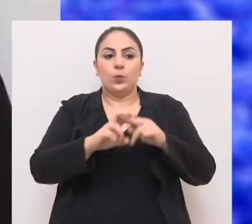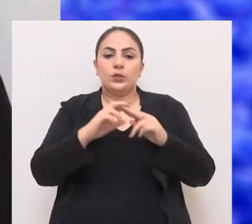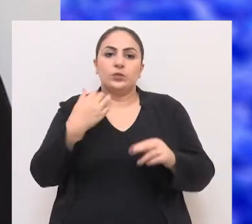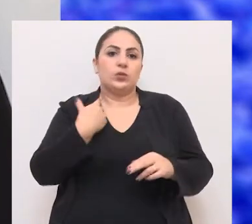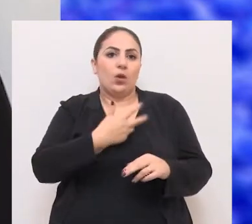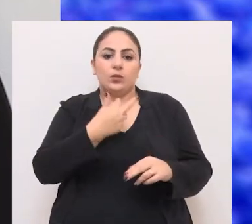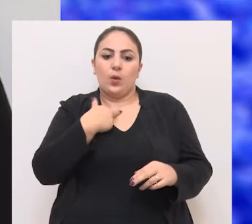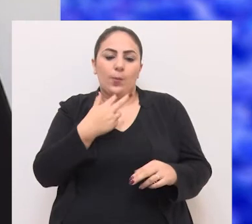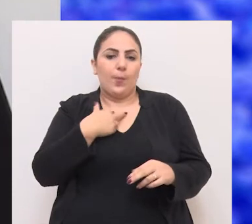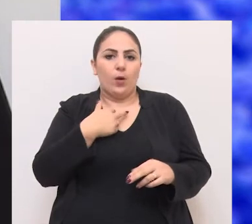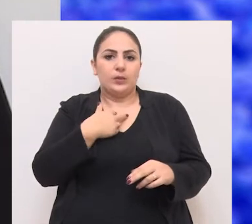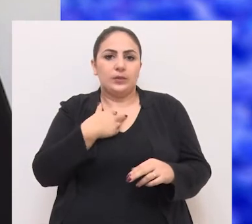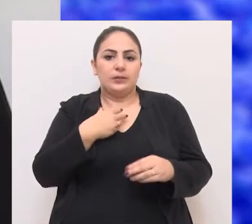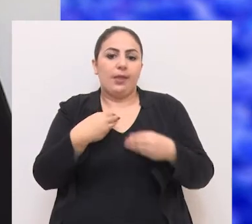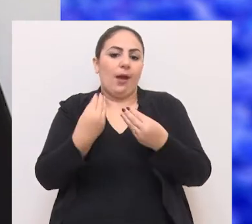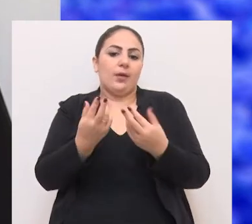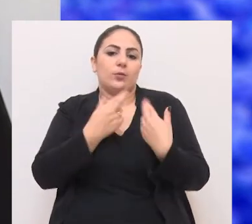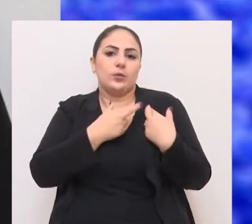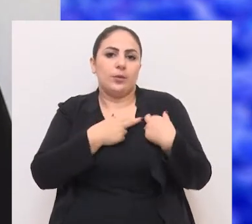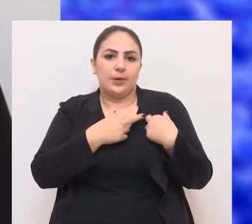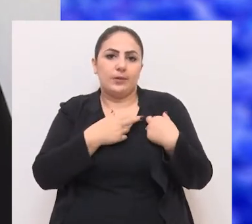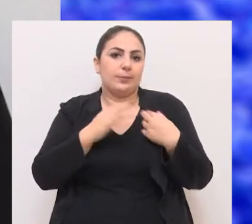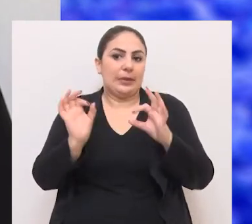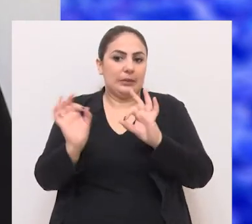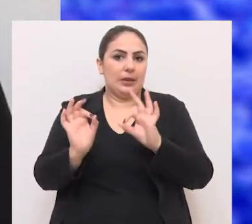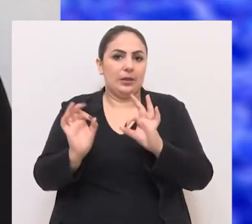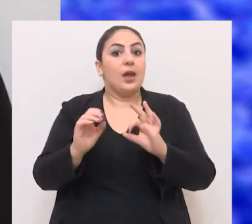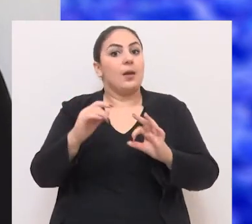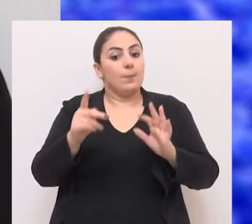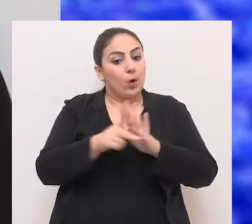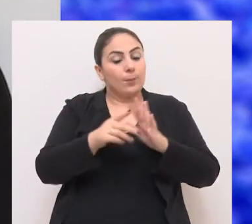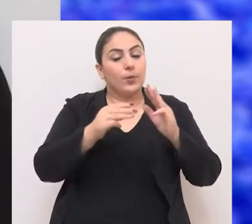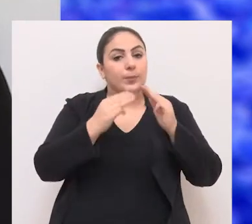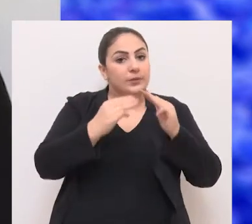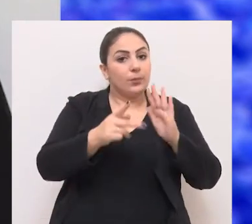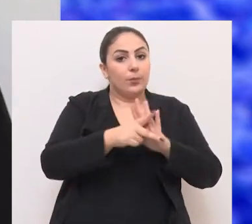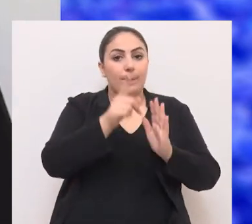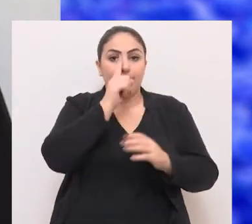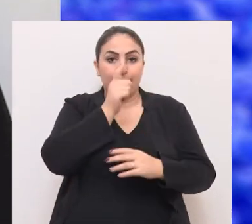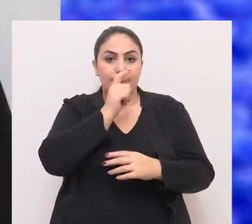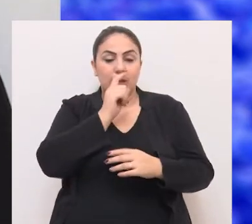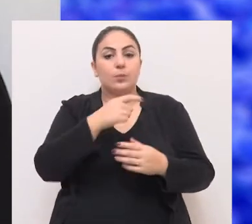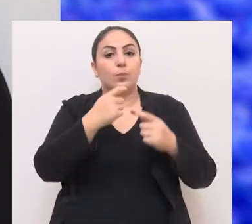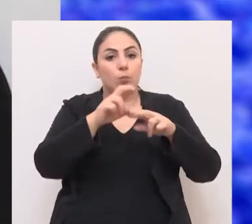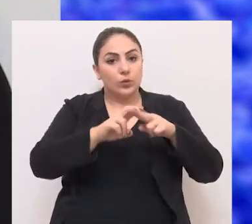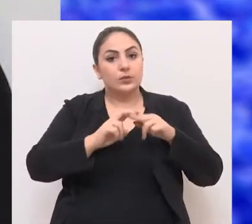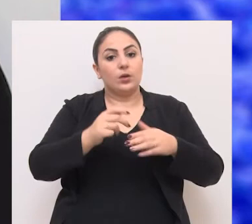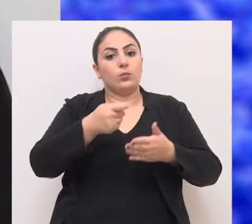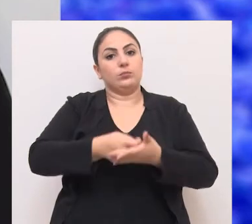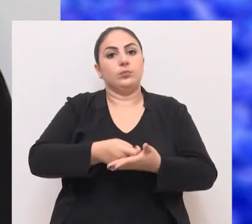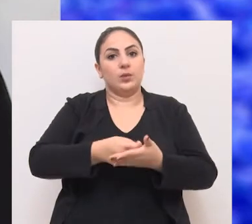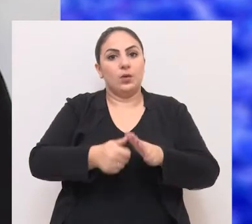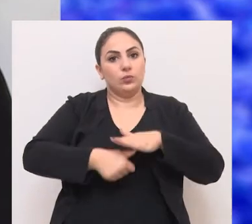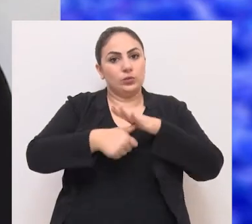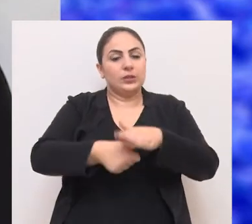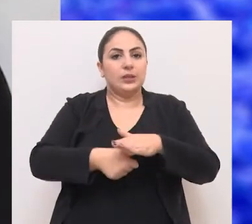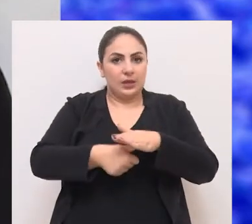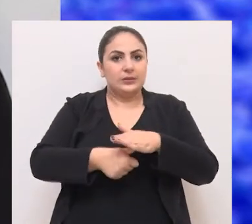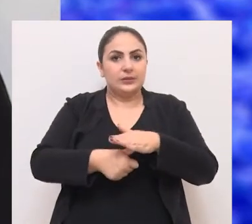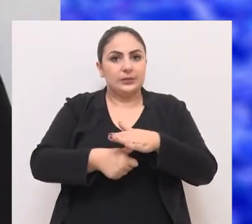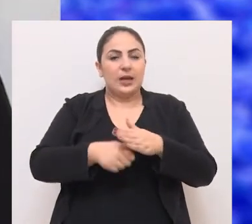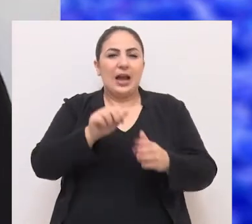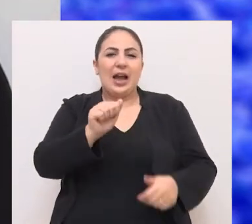E a gente não pode delegar isso a ninguém, é o dever dos pais. E para isso a gente precisa exercer uma autoridade, né? E autoridade